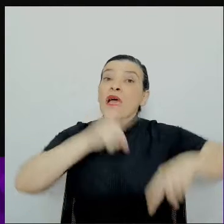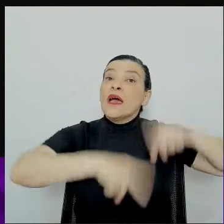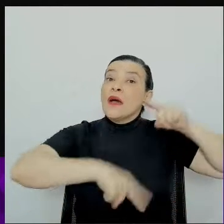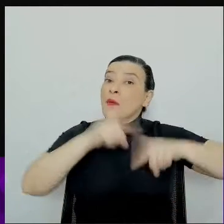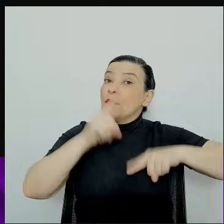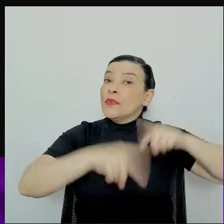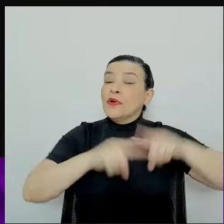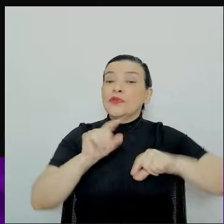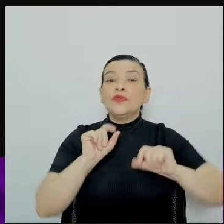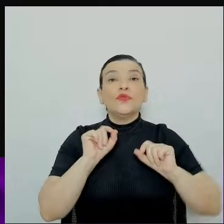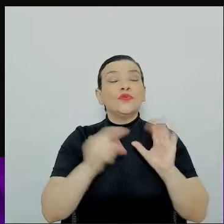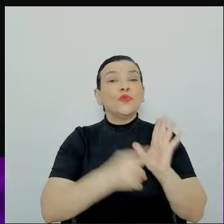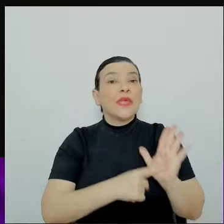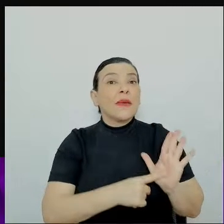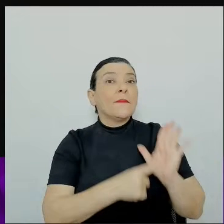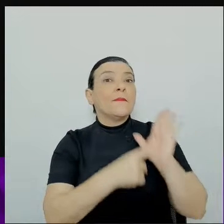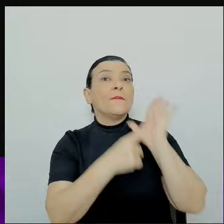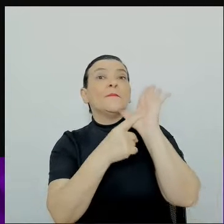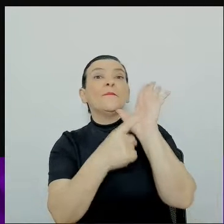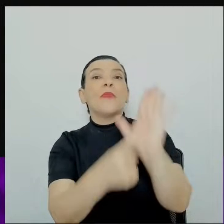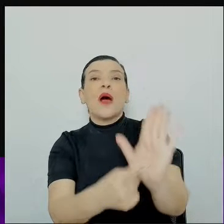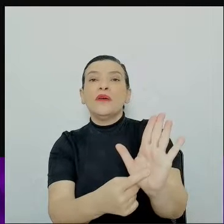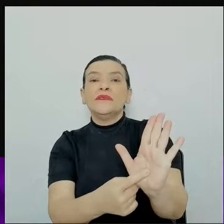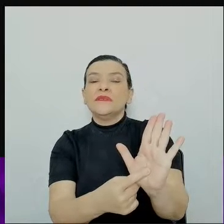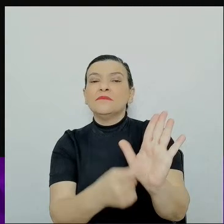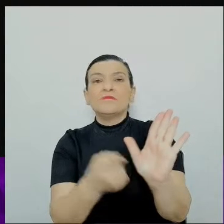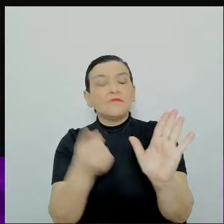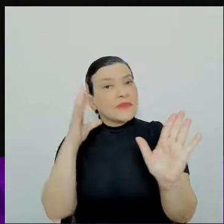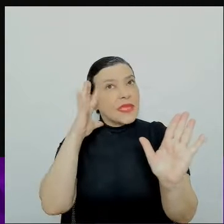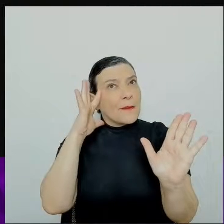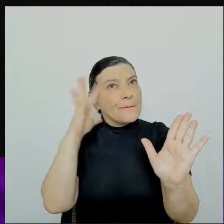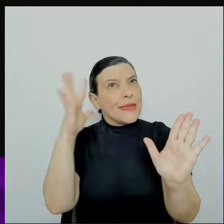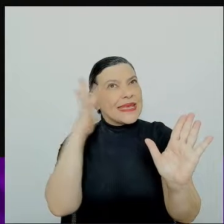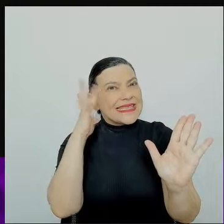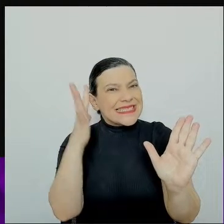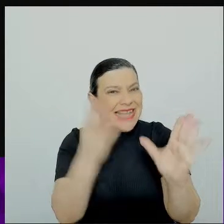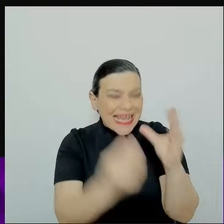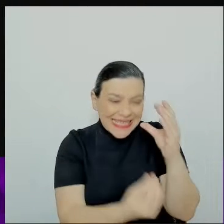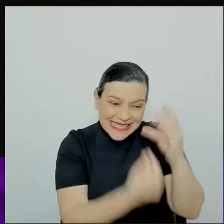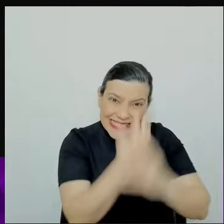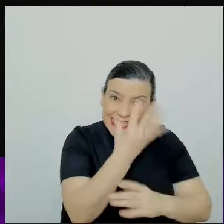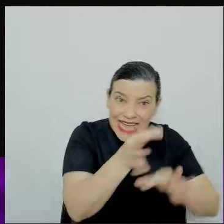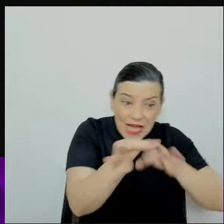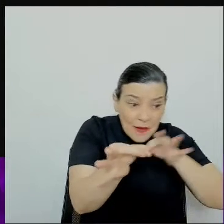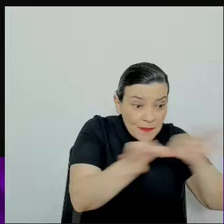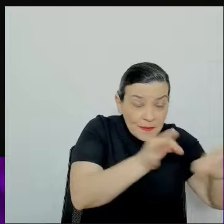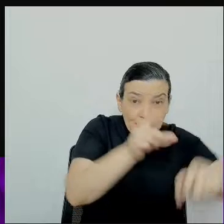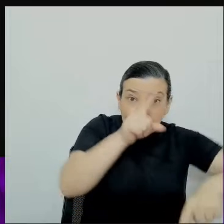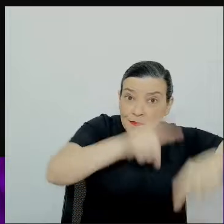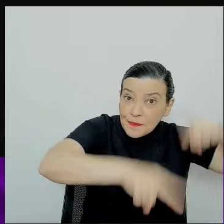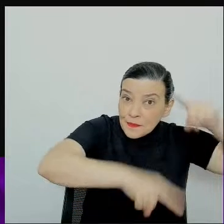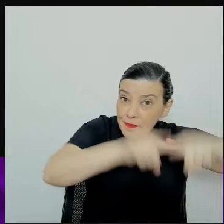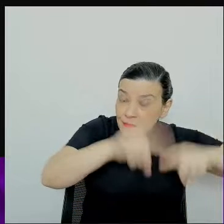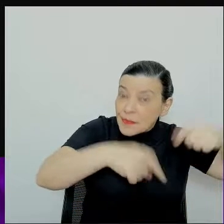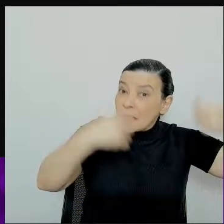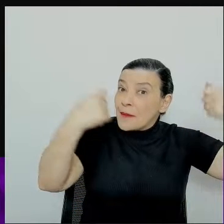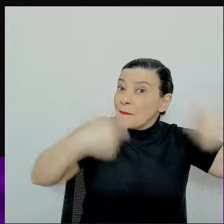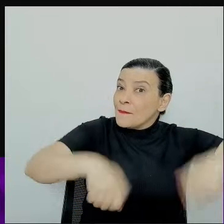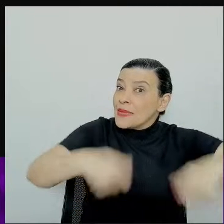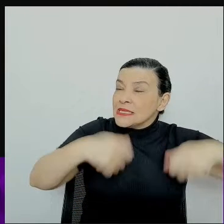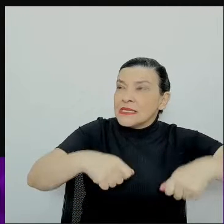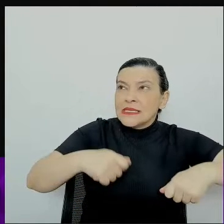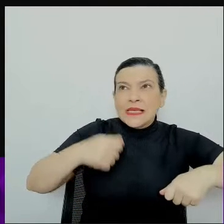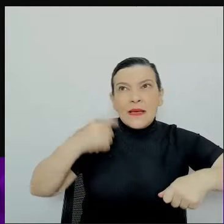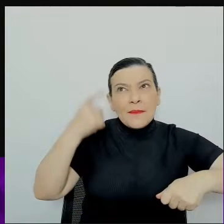essa visão de, cara, pensar em produto tem que ser atrelado a um serviço. tem que